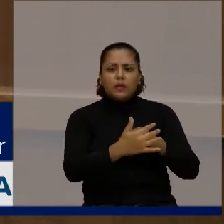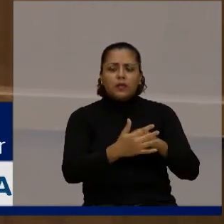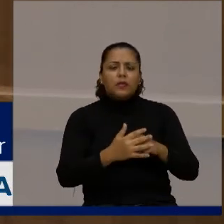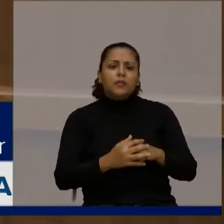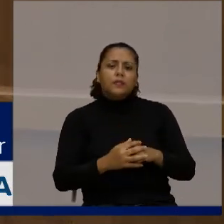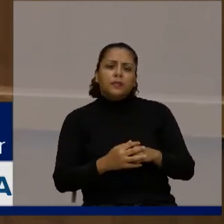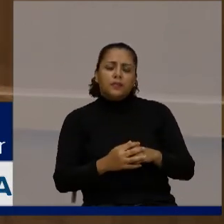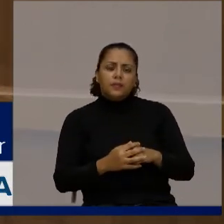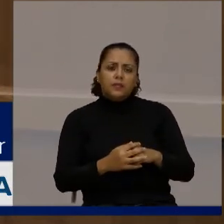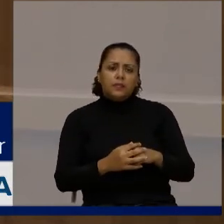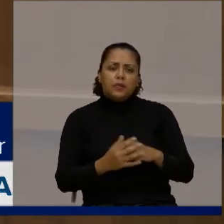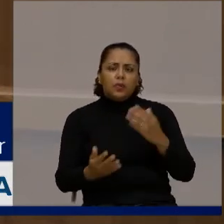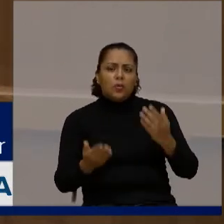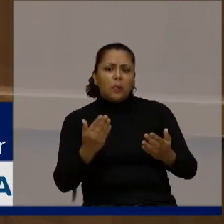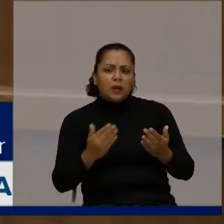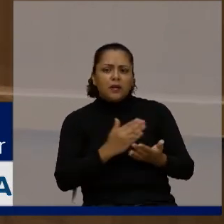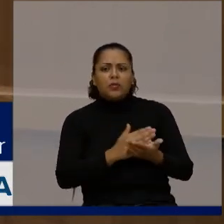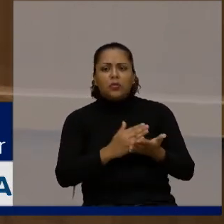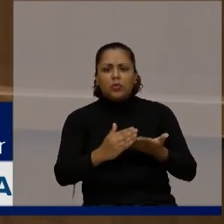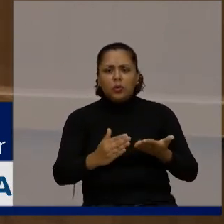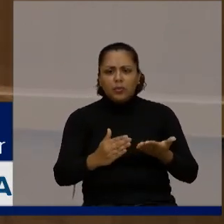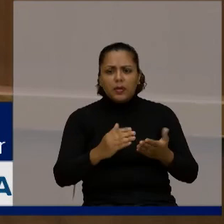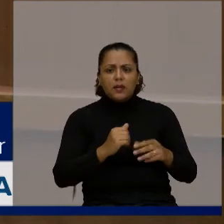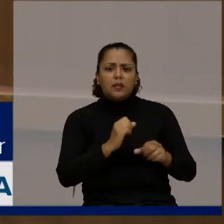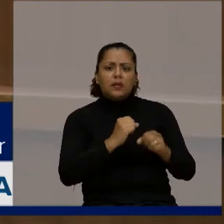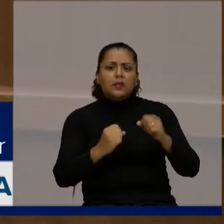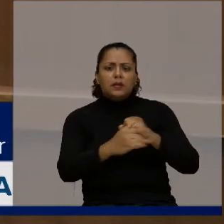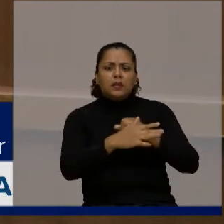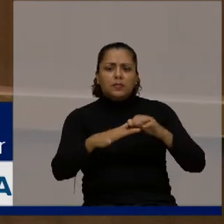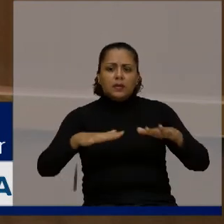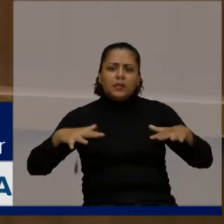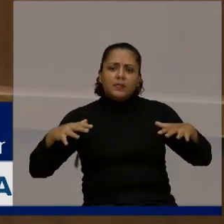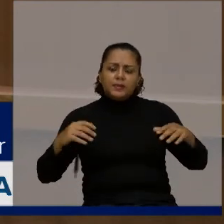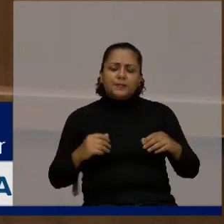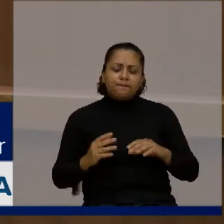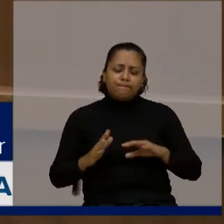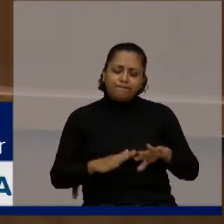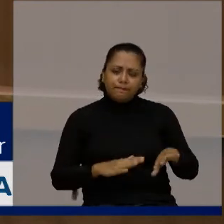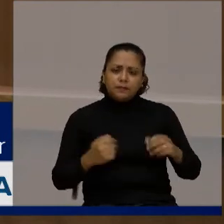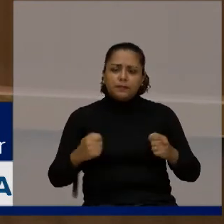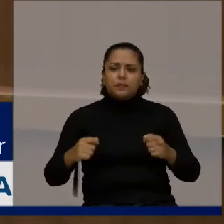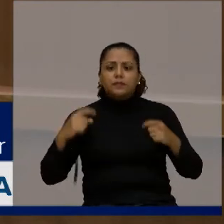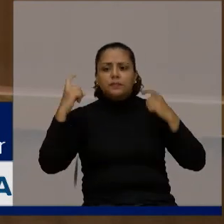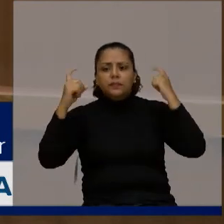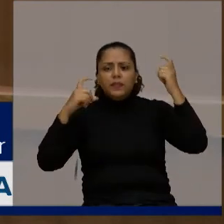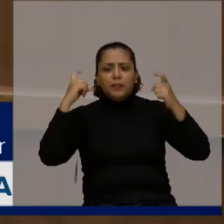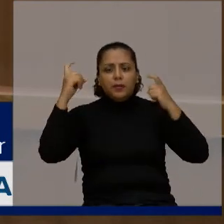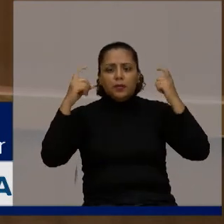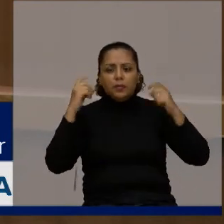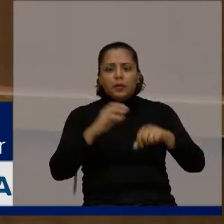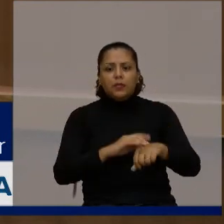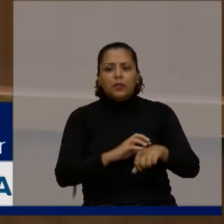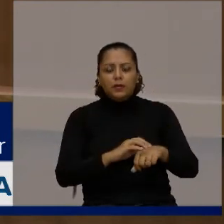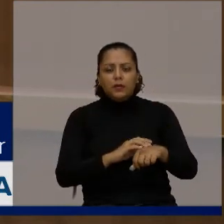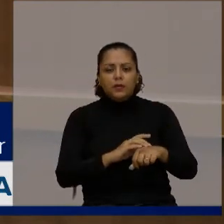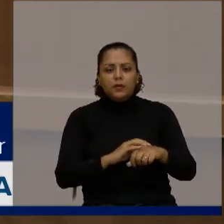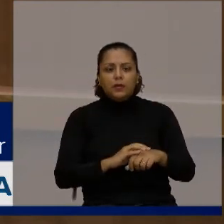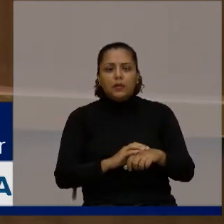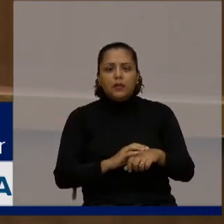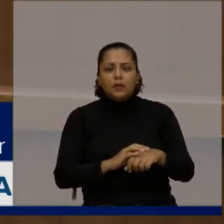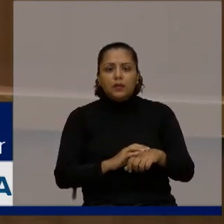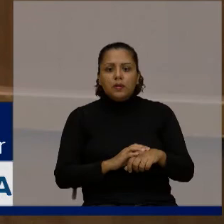Então, que remete nós a nos preocuparmos mais com essa doença. E também gostaria de convidar a todos